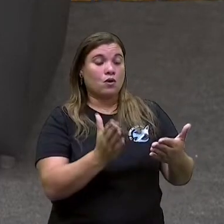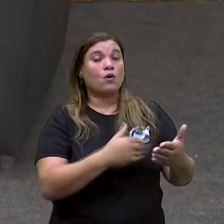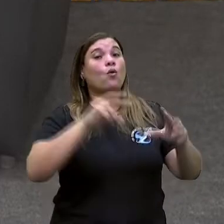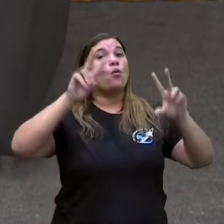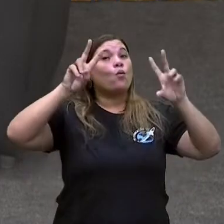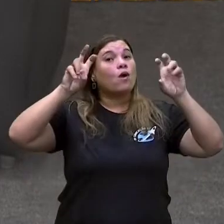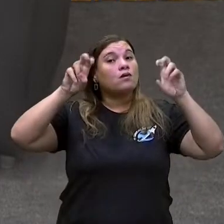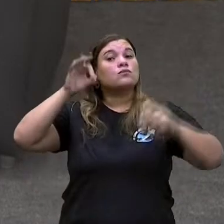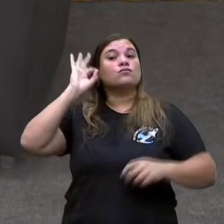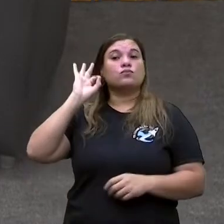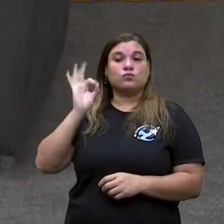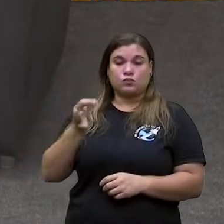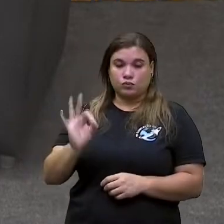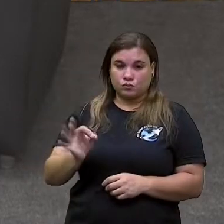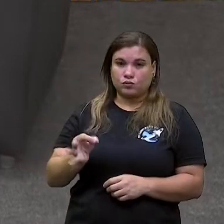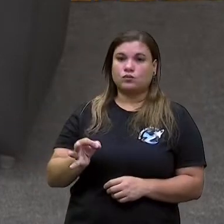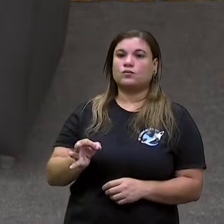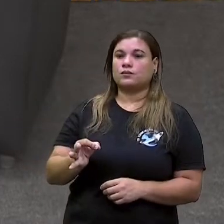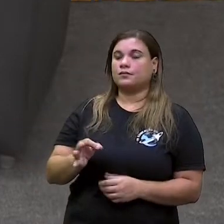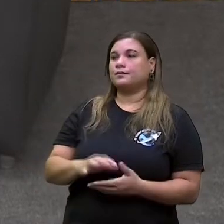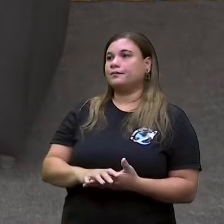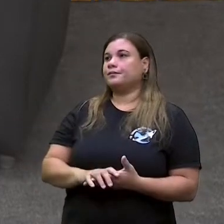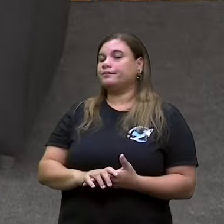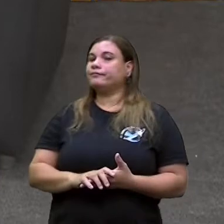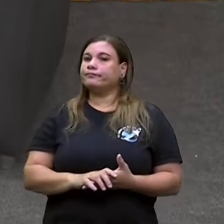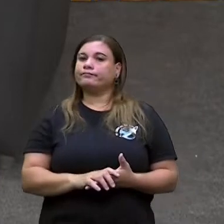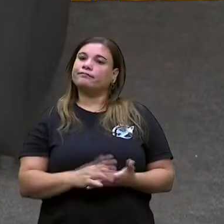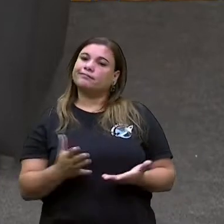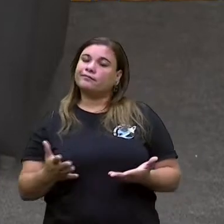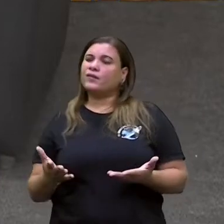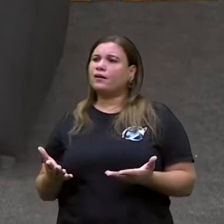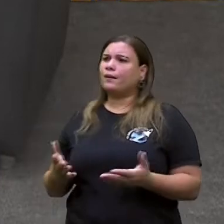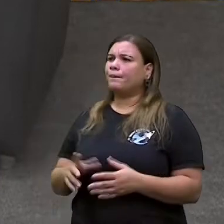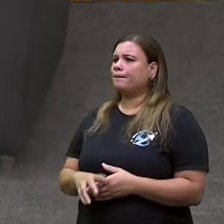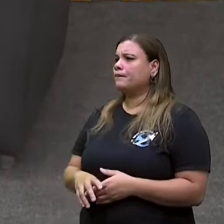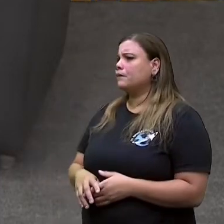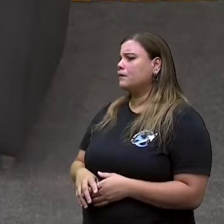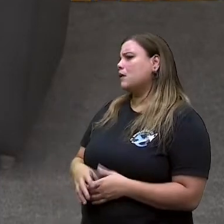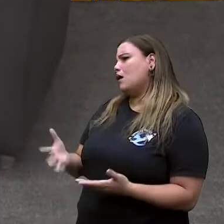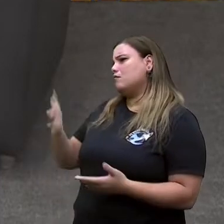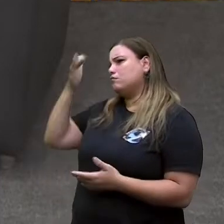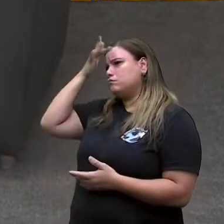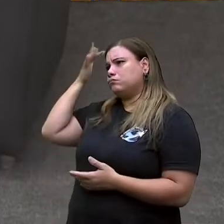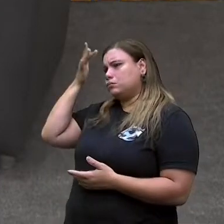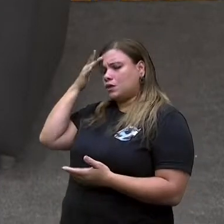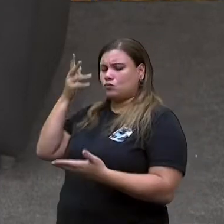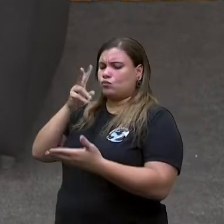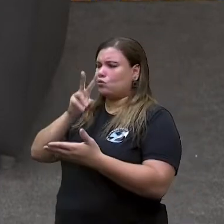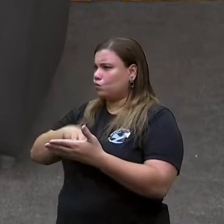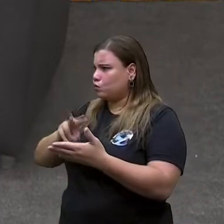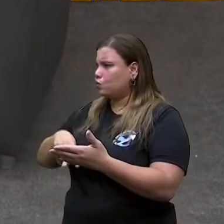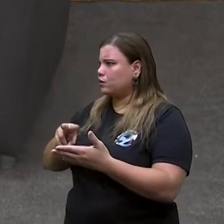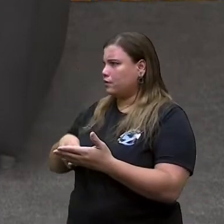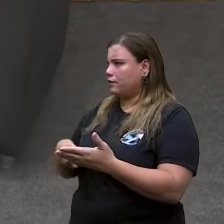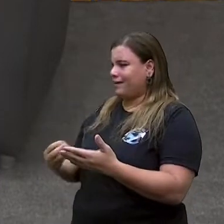você gosta de ler. Muito interessante isso. Quem lê regularmente vive mais? Isso é um mito ou é uma